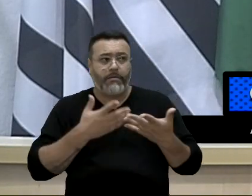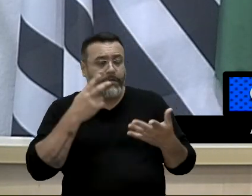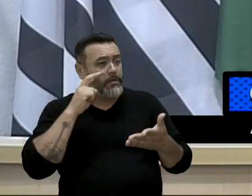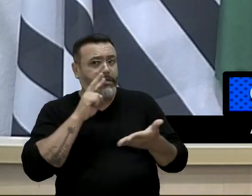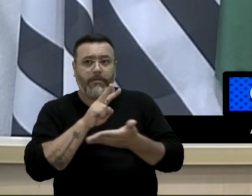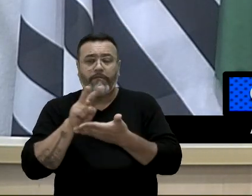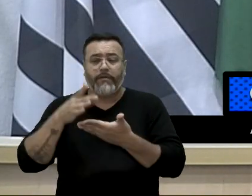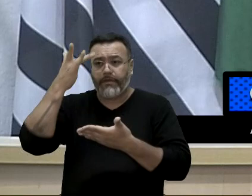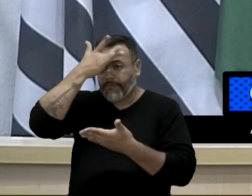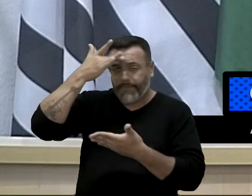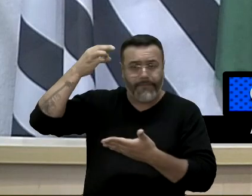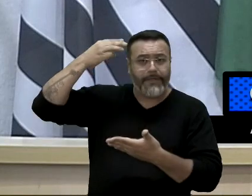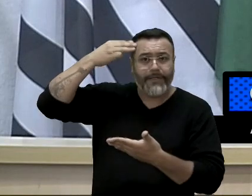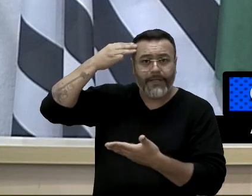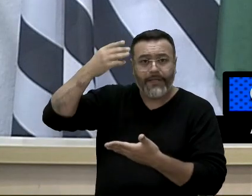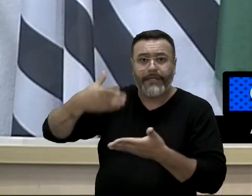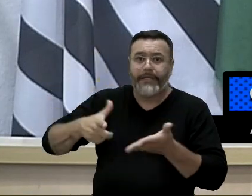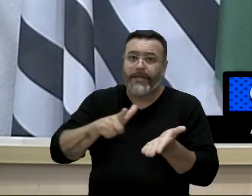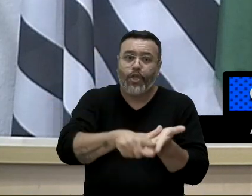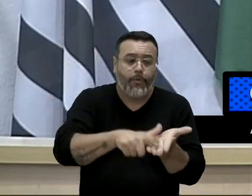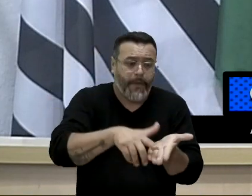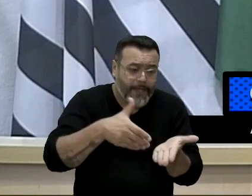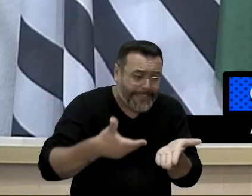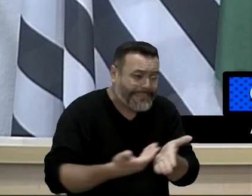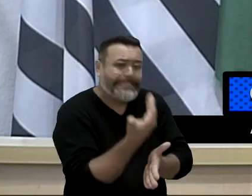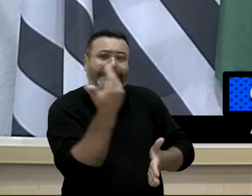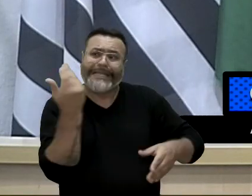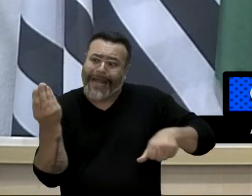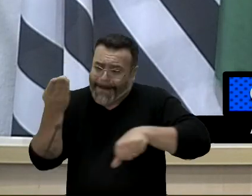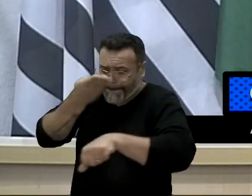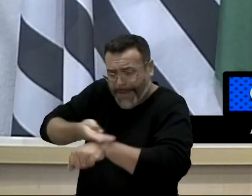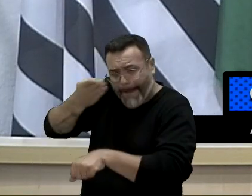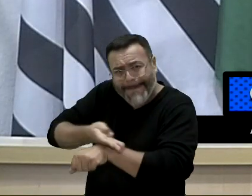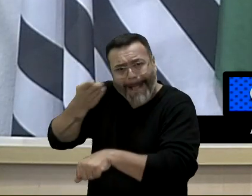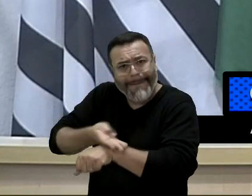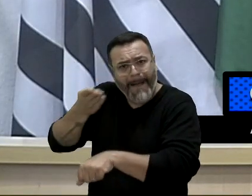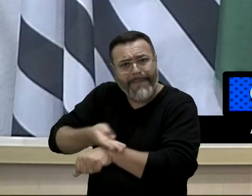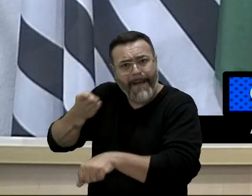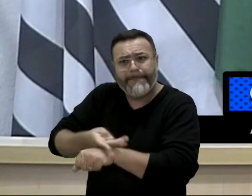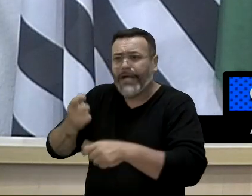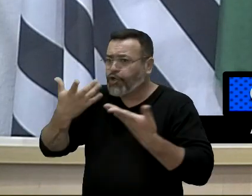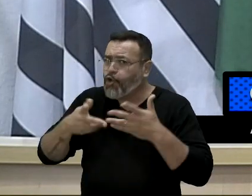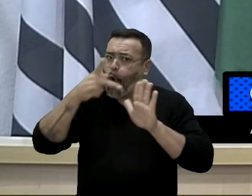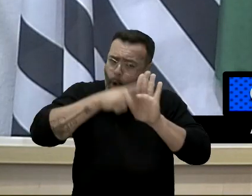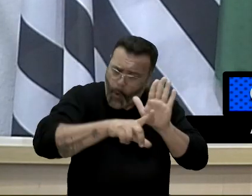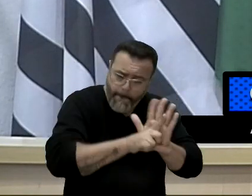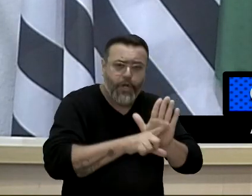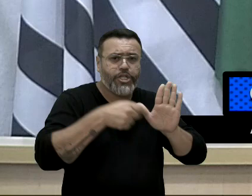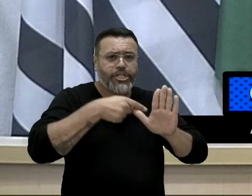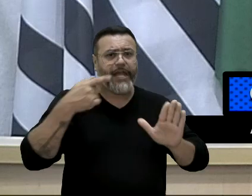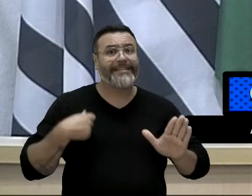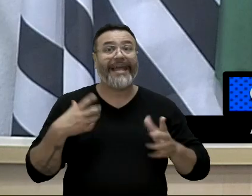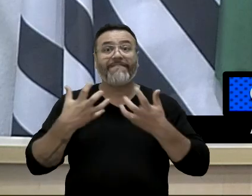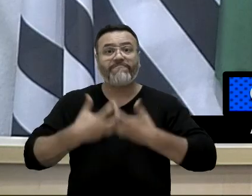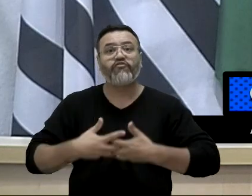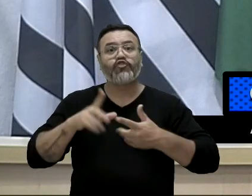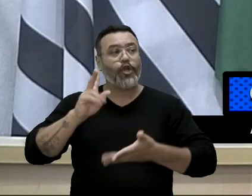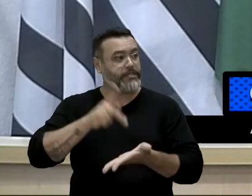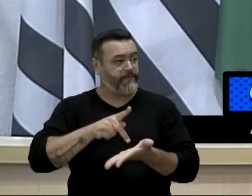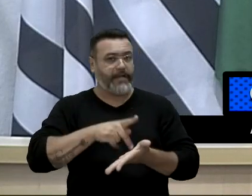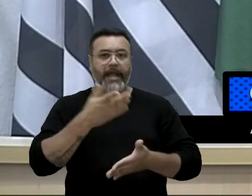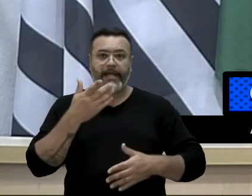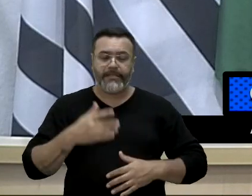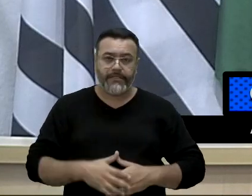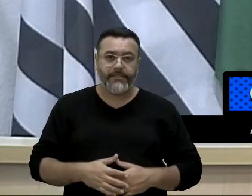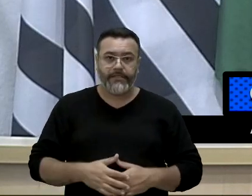mental. A gente precisa tirar do papel, Leise, e fazer funcionar na cidade de Taubaté com projetos. Assim vai funcionar. E a gente